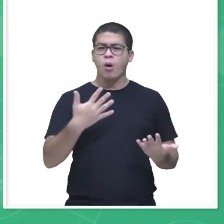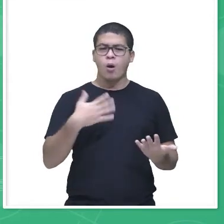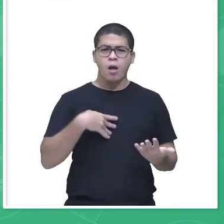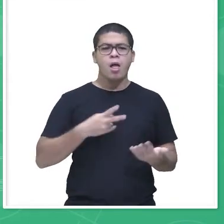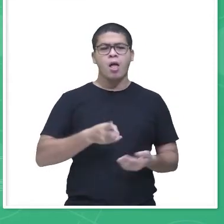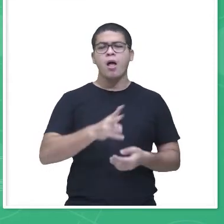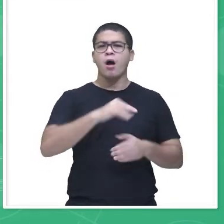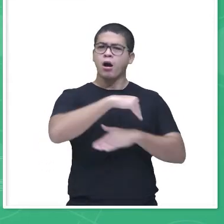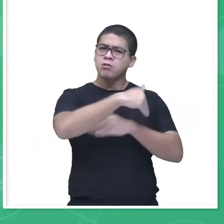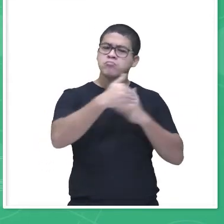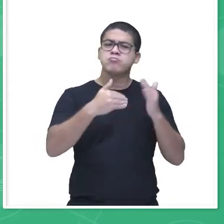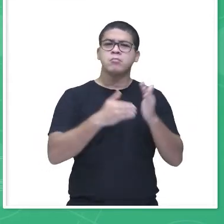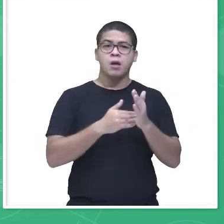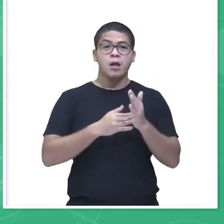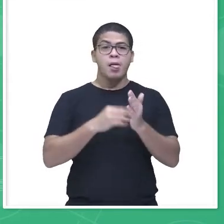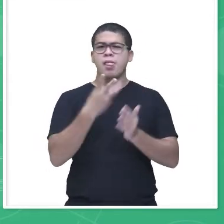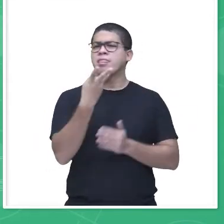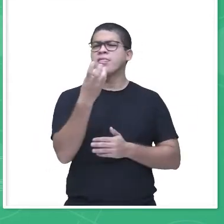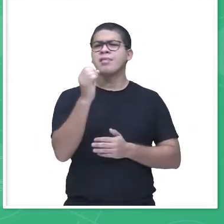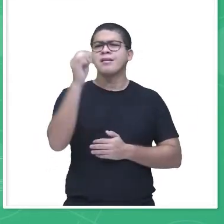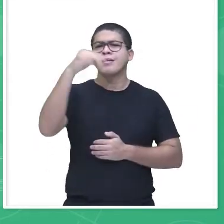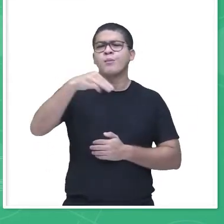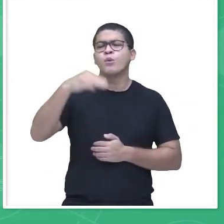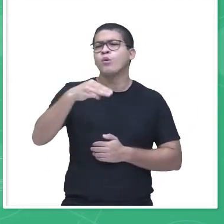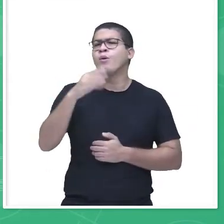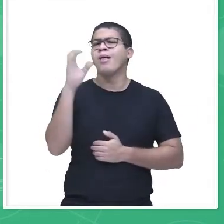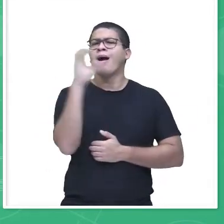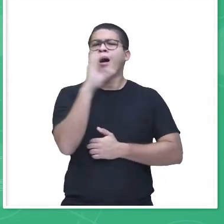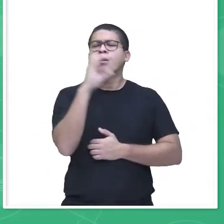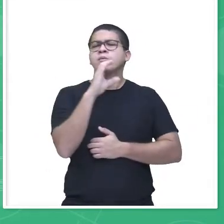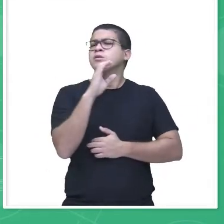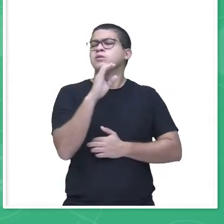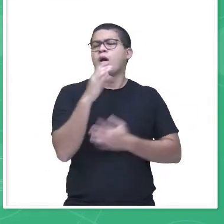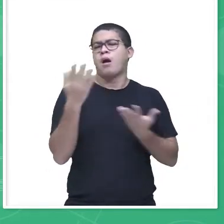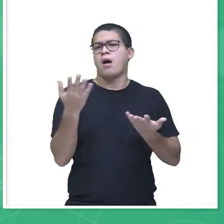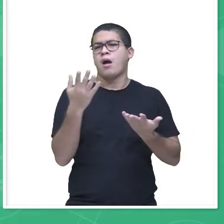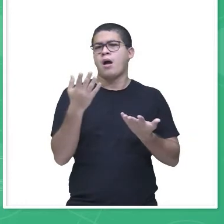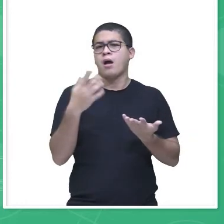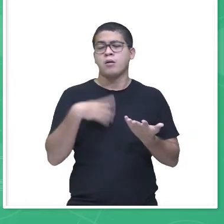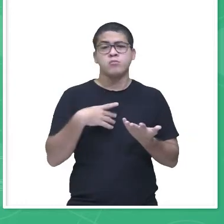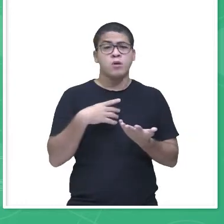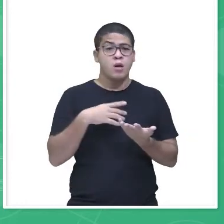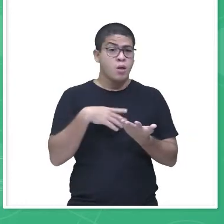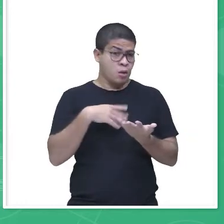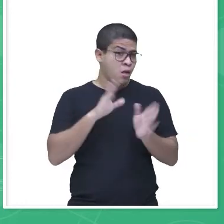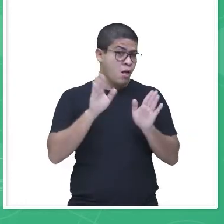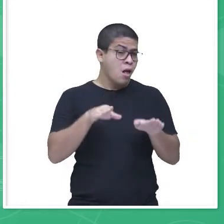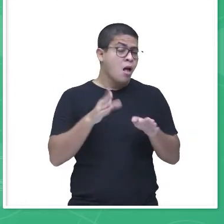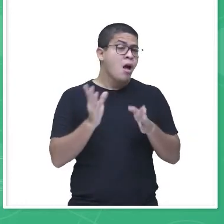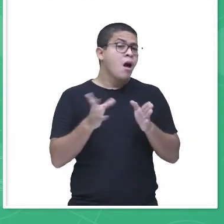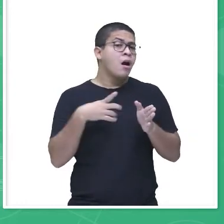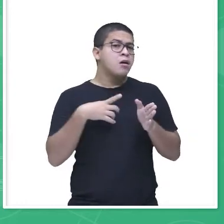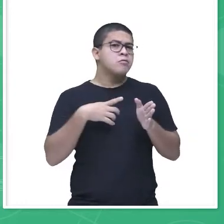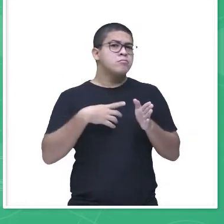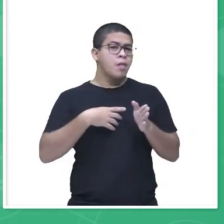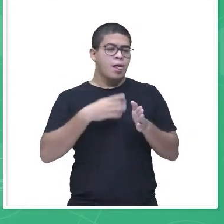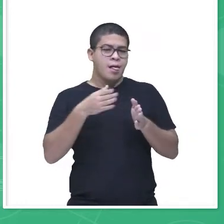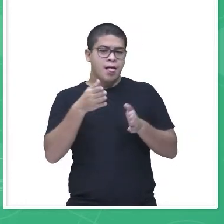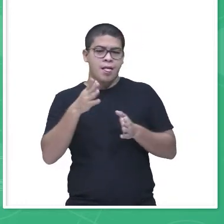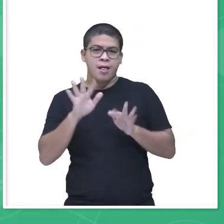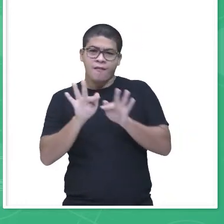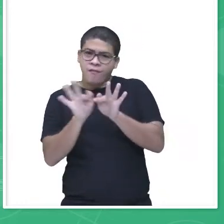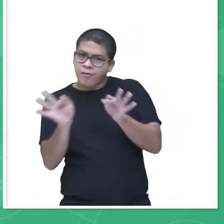você tem que praticar 30 minutos todos os dias de atividade física, no mínimo, de intensidade leve